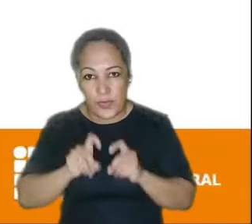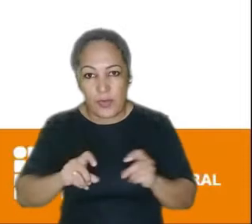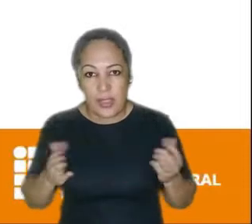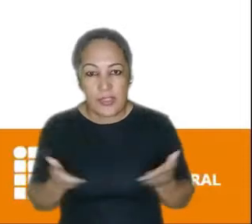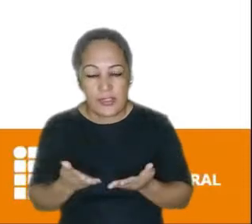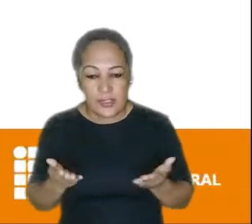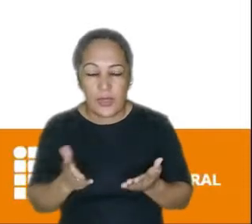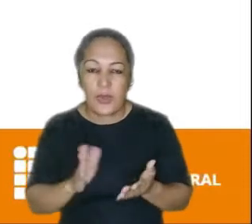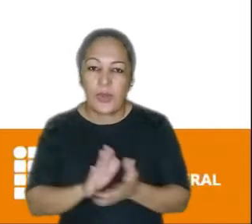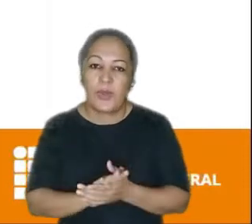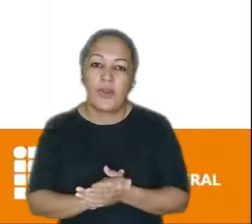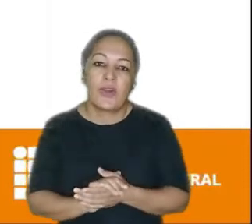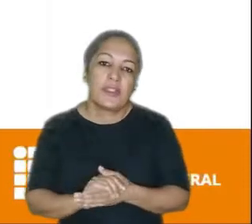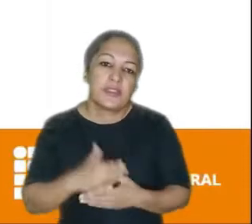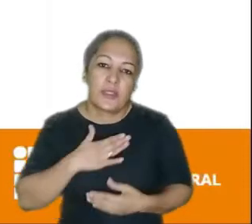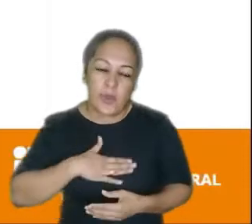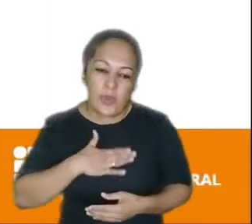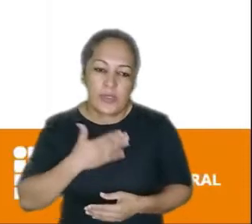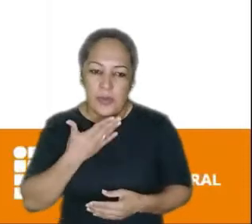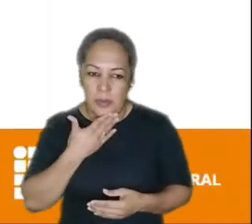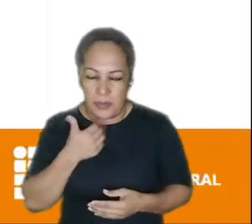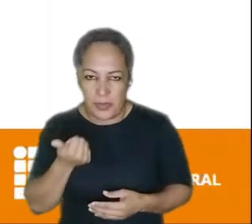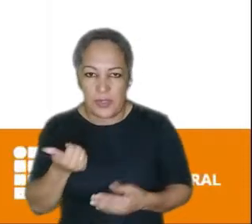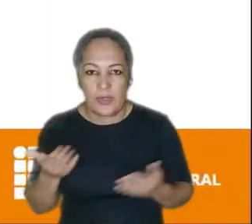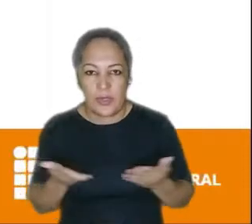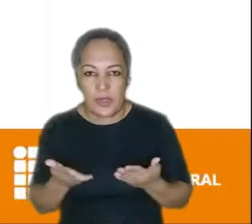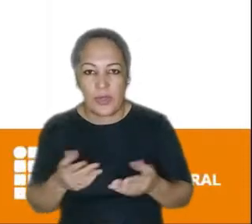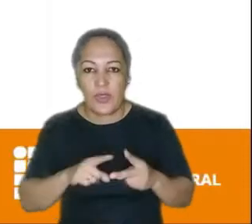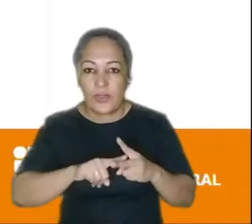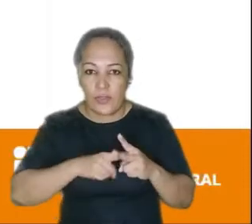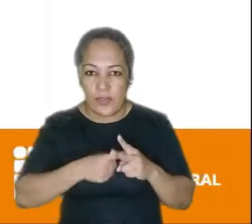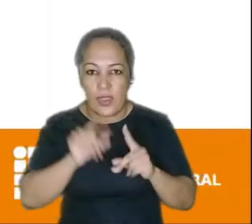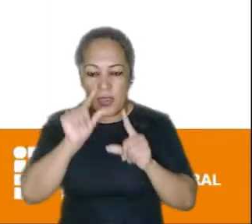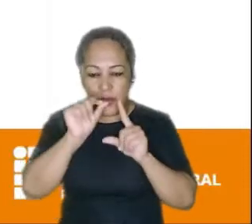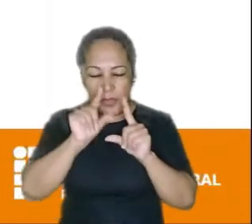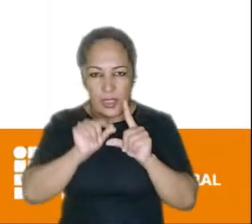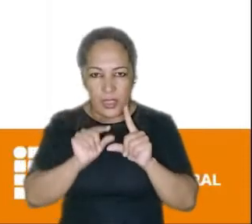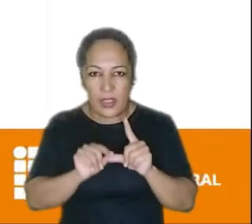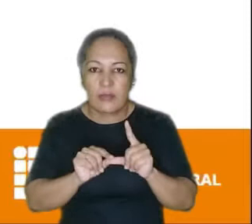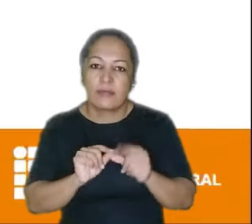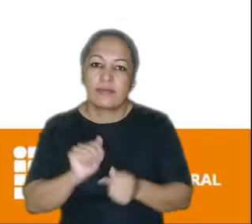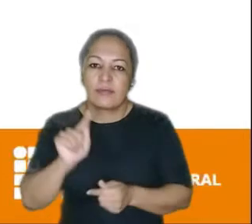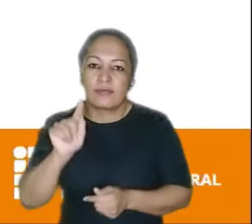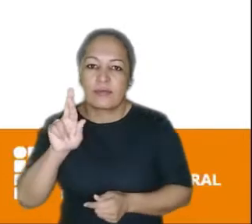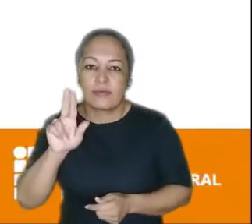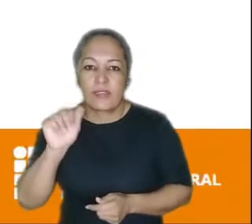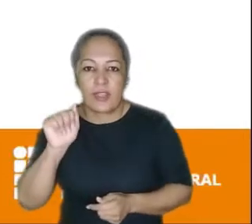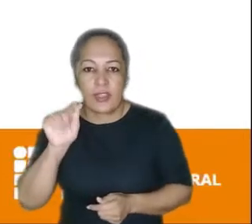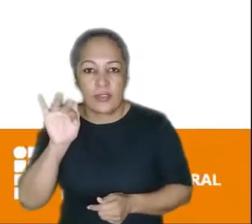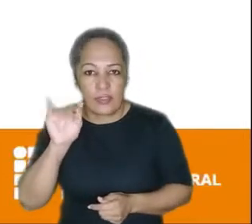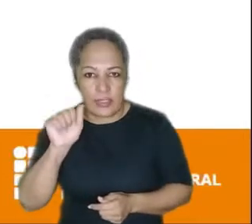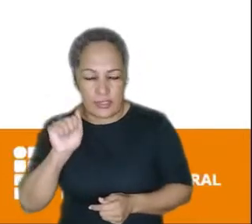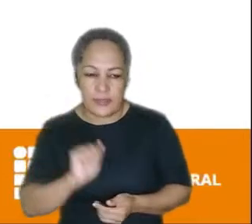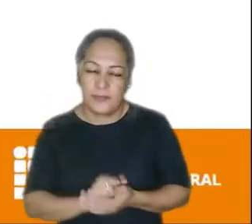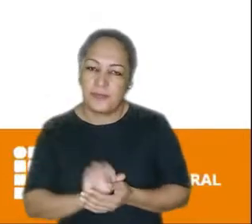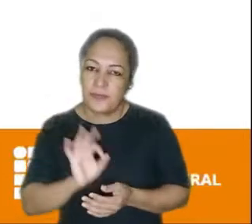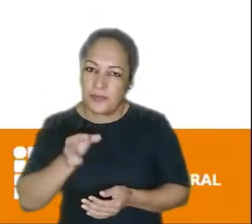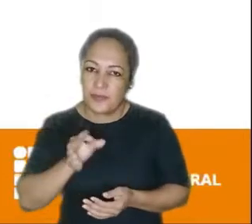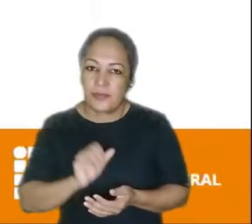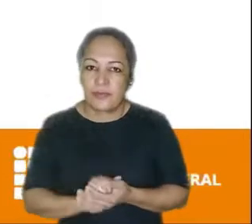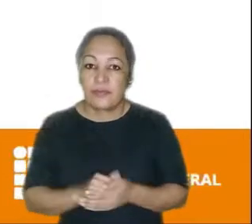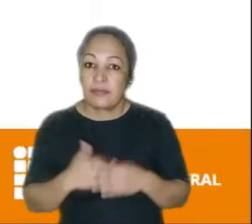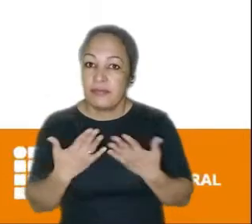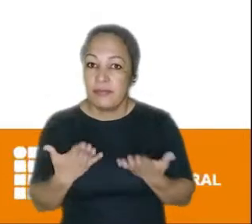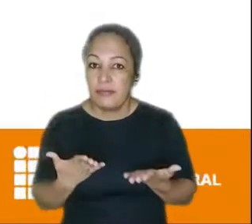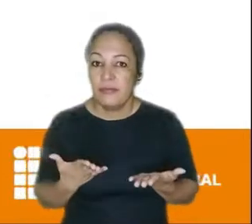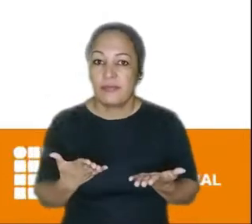gráfica, já gosta mais de ferramentas gráficas, tá? Então, isso depende muito do desenvolvedor. Então, tanto